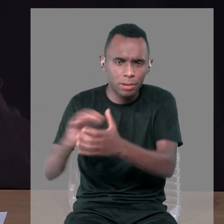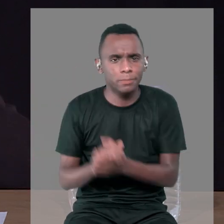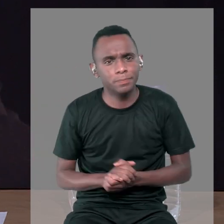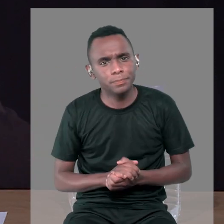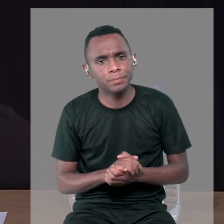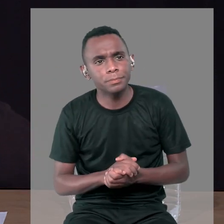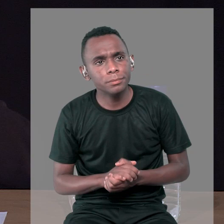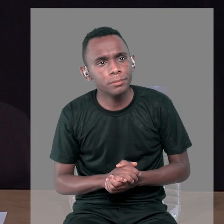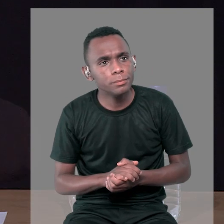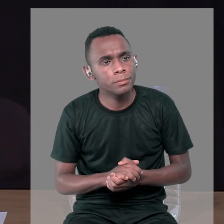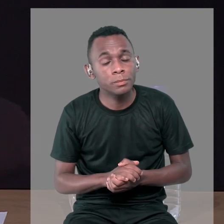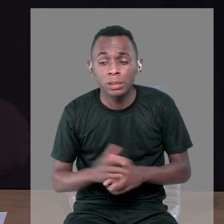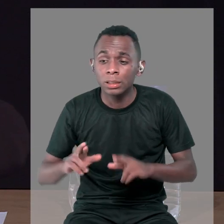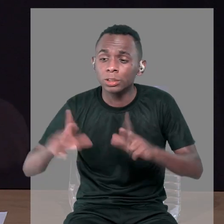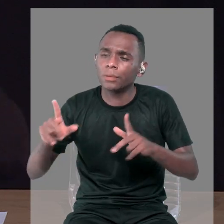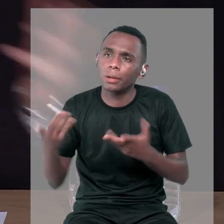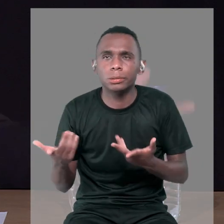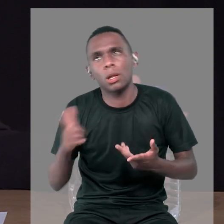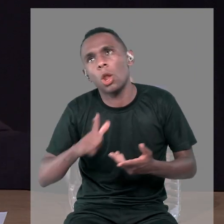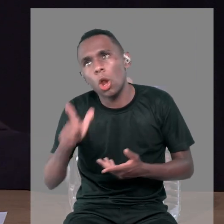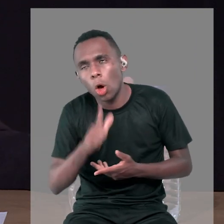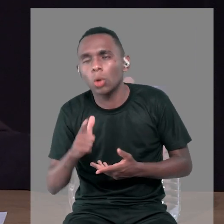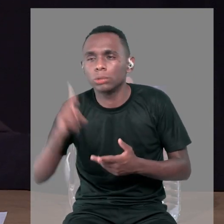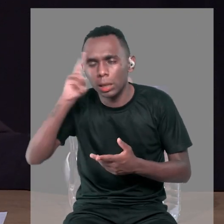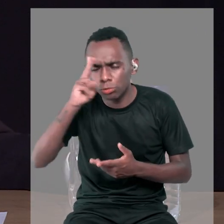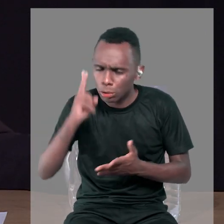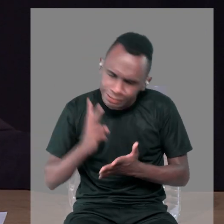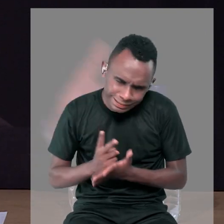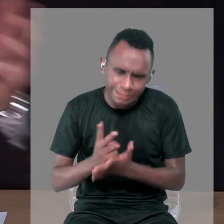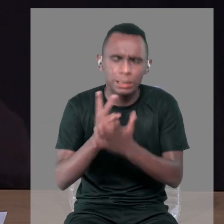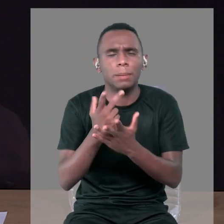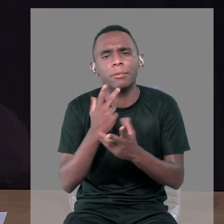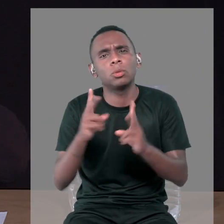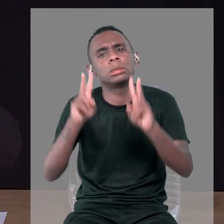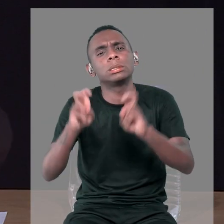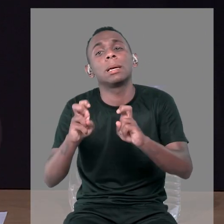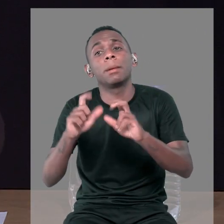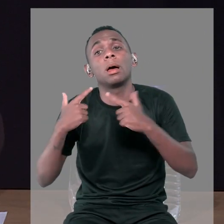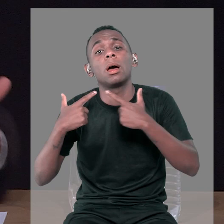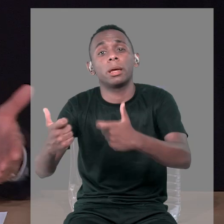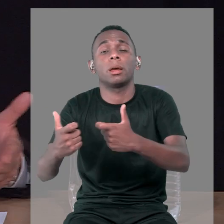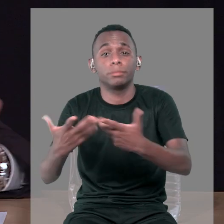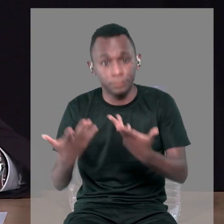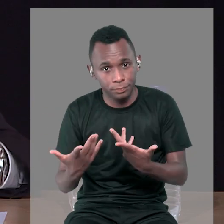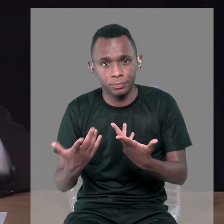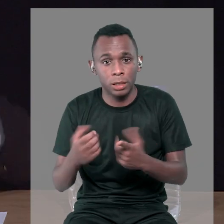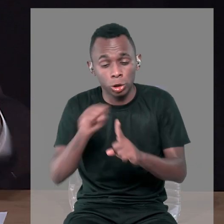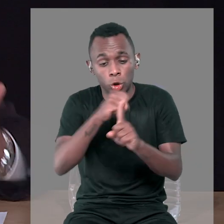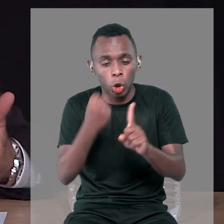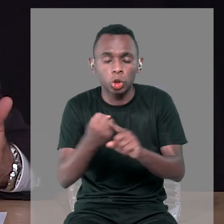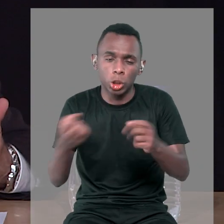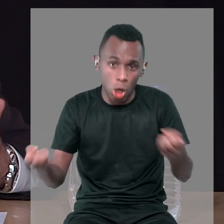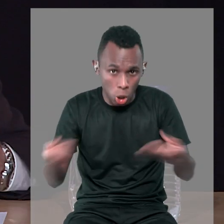que se diferencia por não ser, claro, a história sempre tratou da guerra, a sociologia na sua versão nossa, moderna,